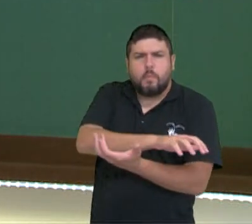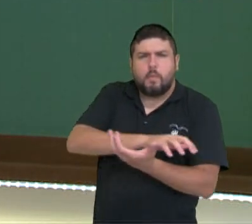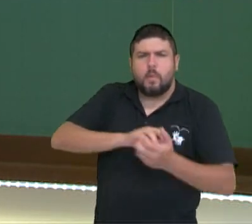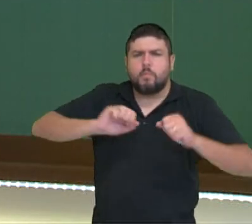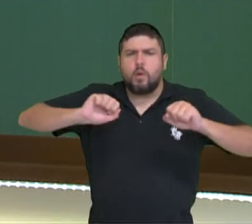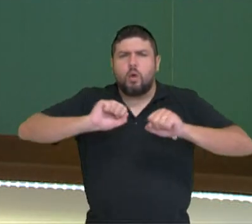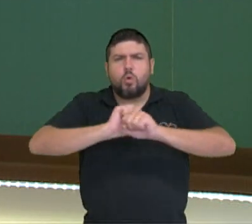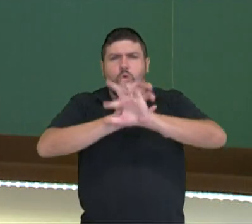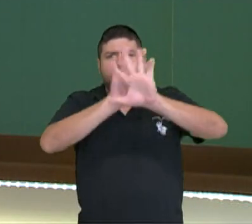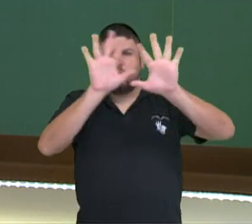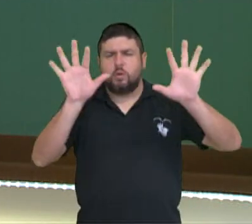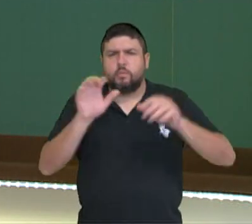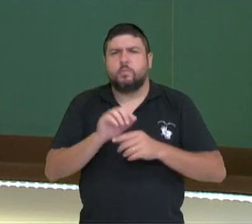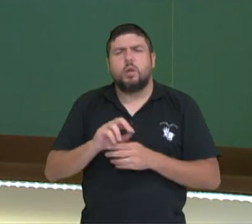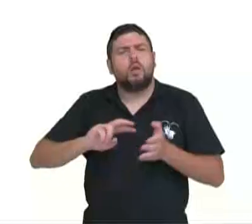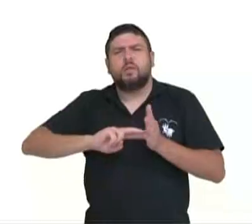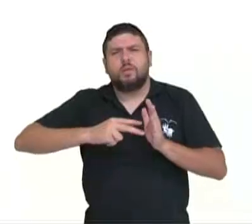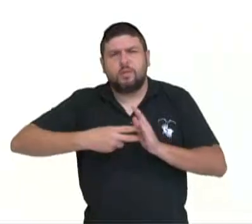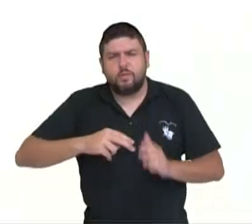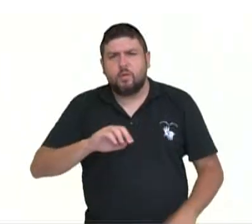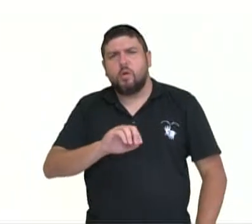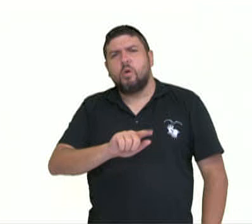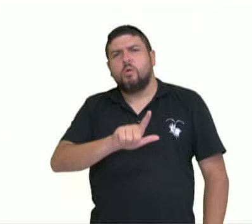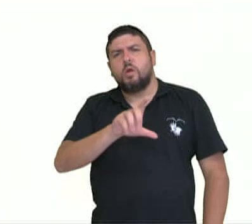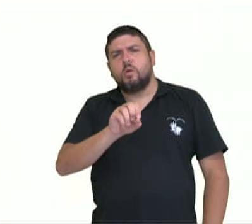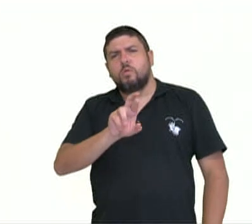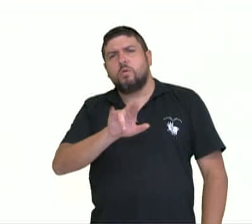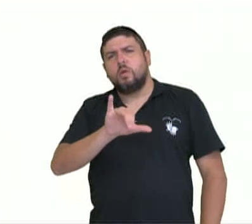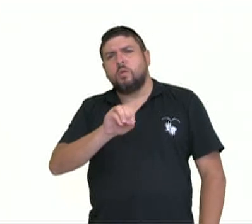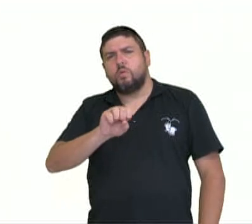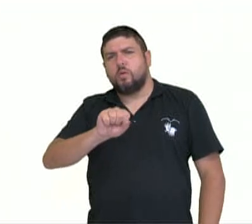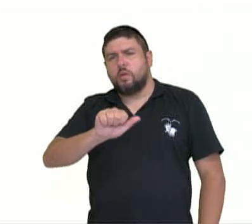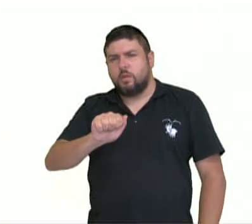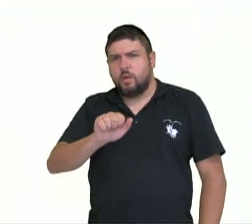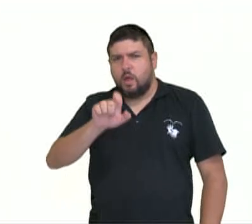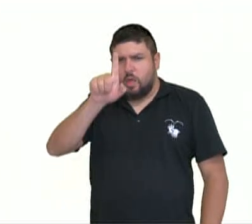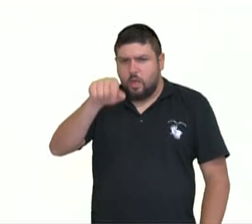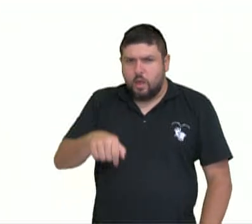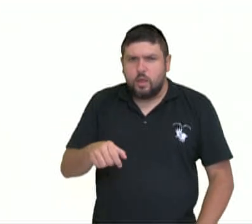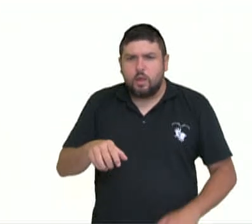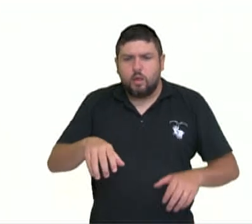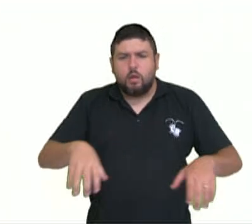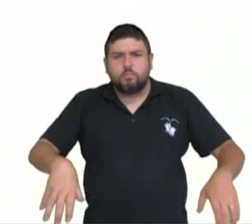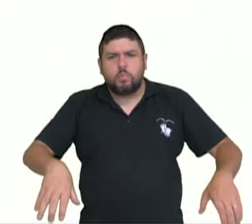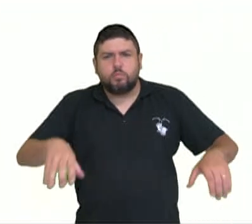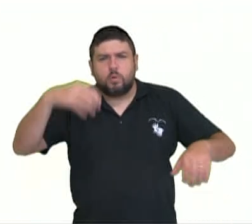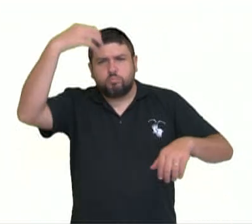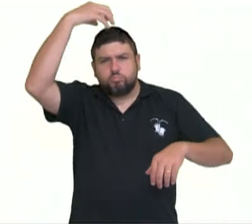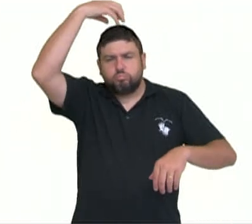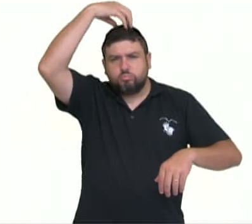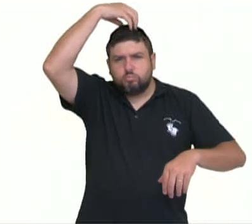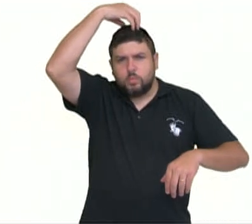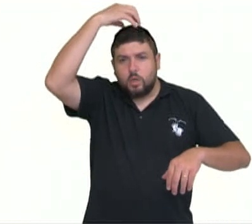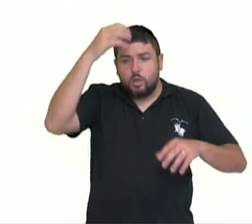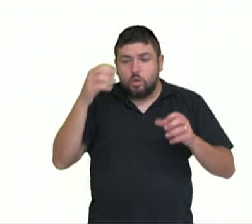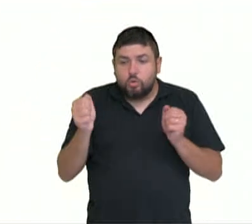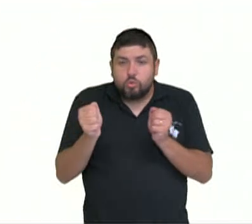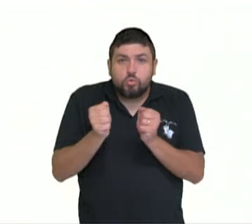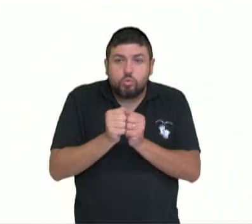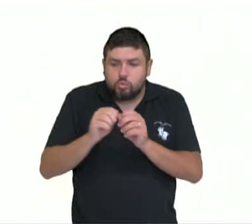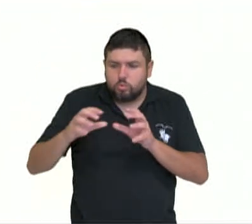ser a instalação da monarquia parlamentar na Inglaterra, ou seja, dentro da Inglaterra nós vamos ver